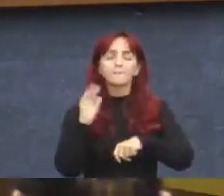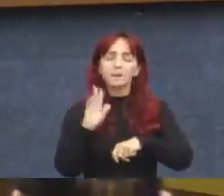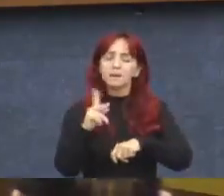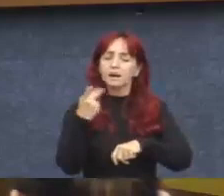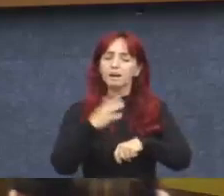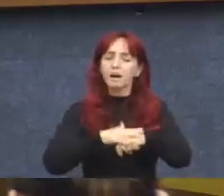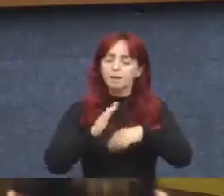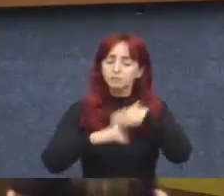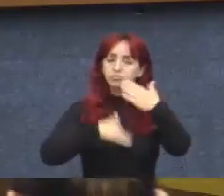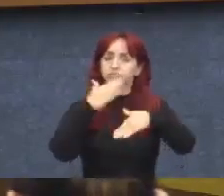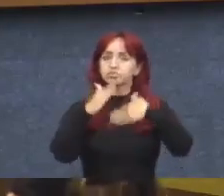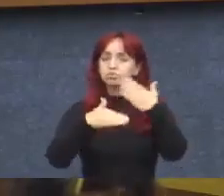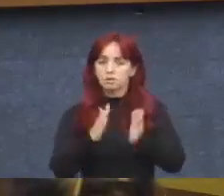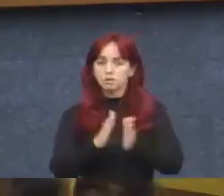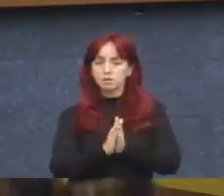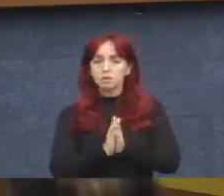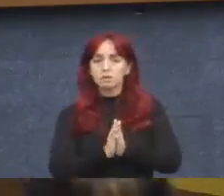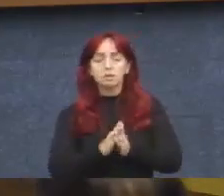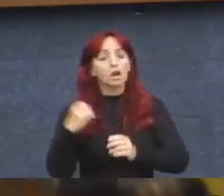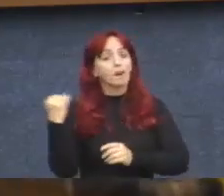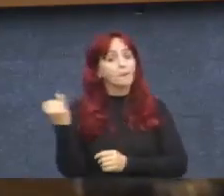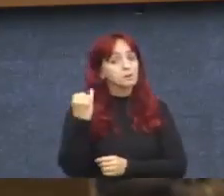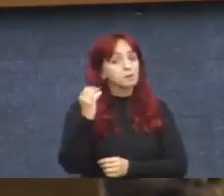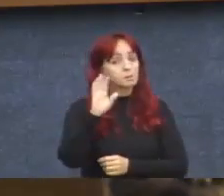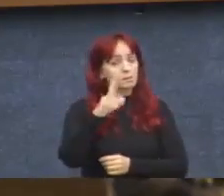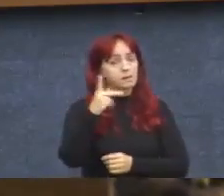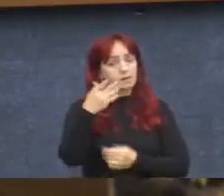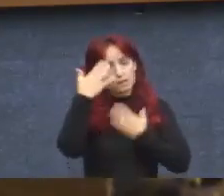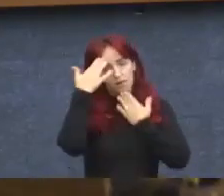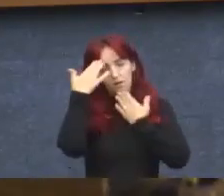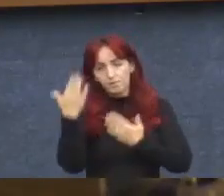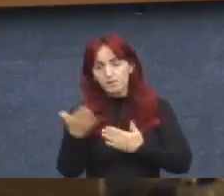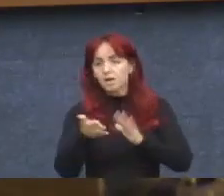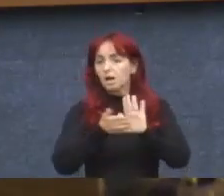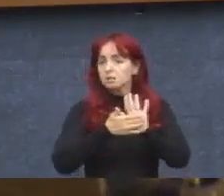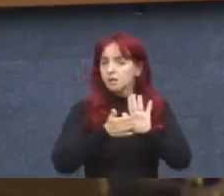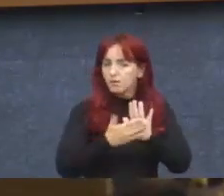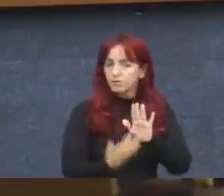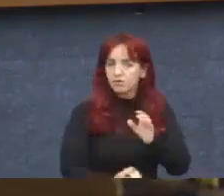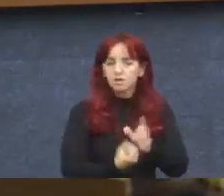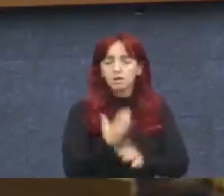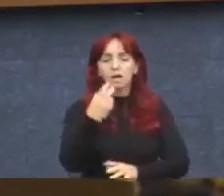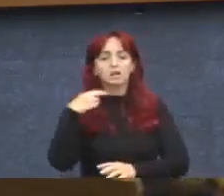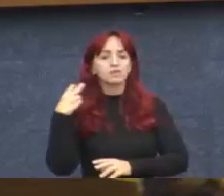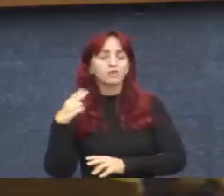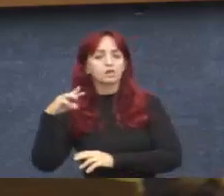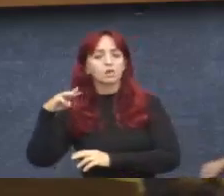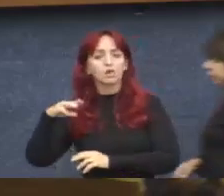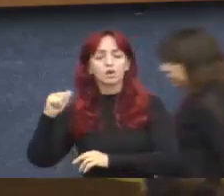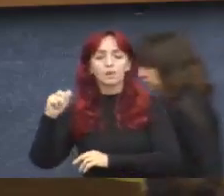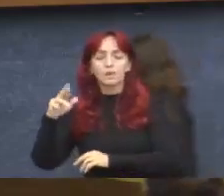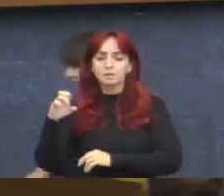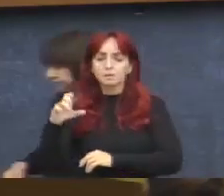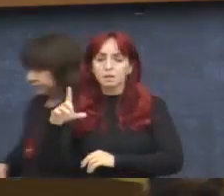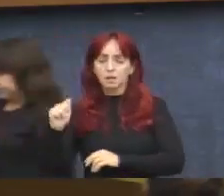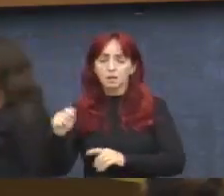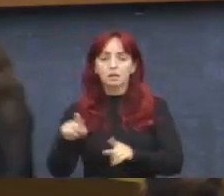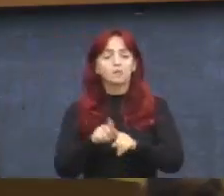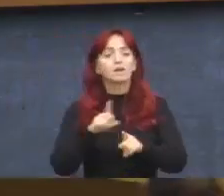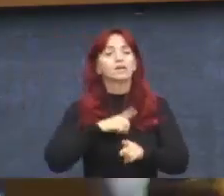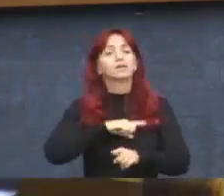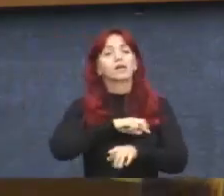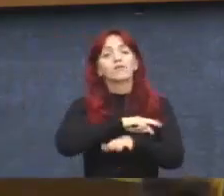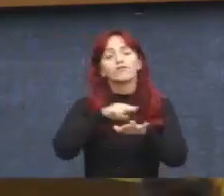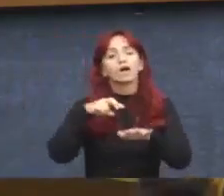Belo Horizonte. Quero agradecer o Fábio, quero agradecer as emendas que foram feitas, vereadora Marcela. Essa casa conta com muitos vereadores que valorizam a